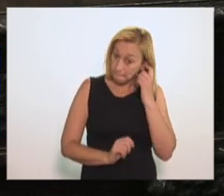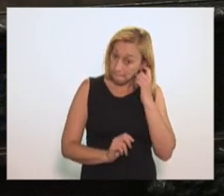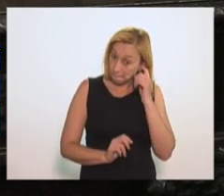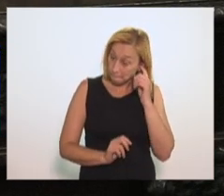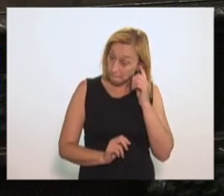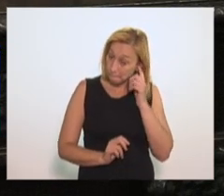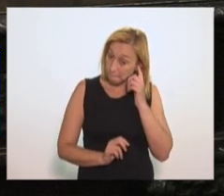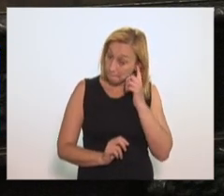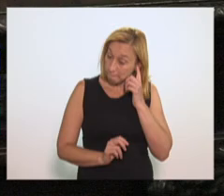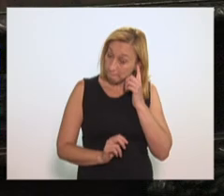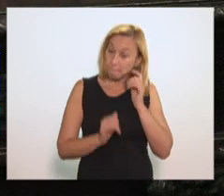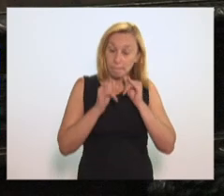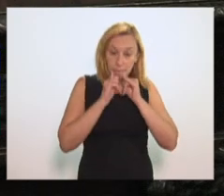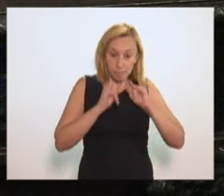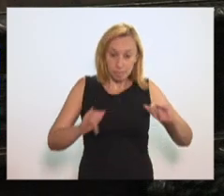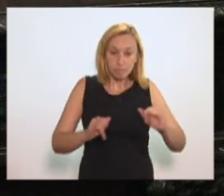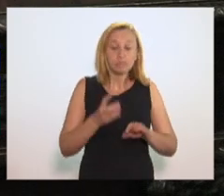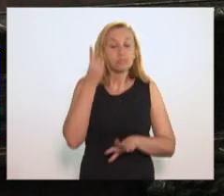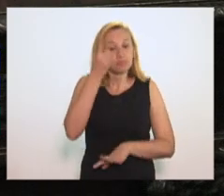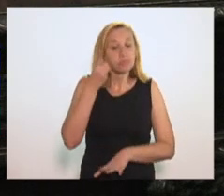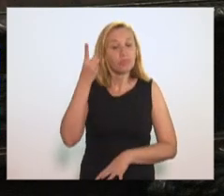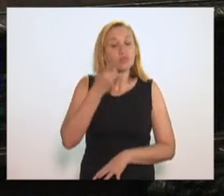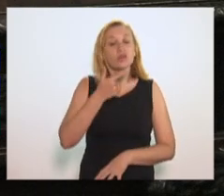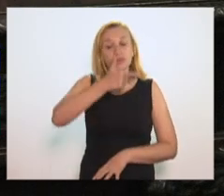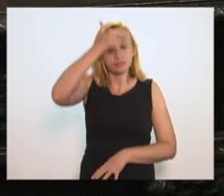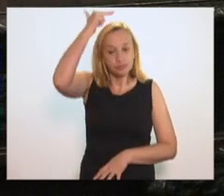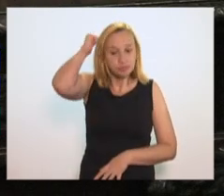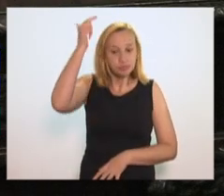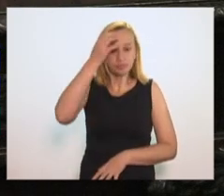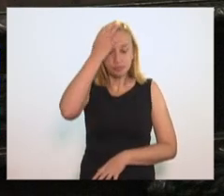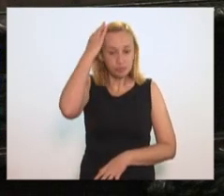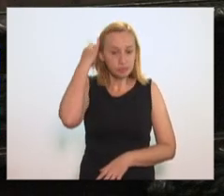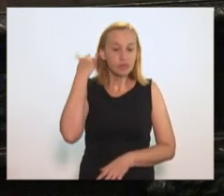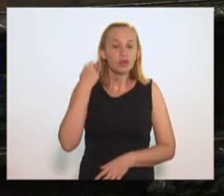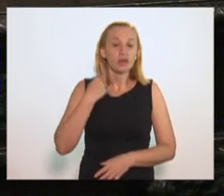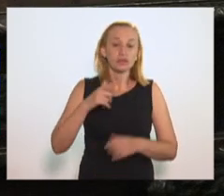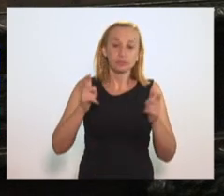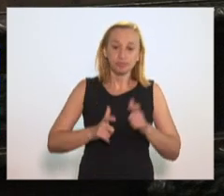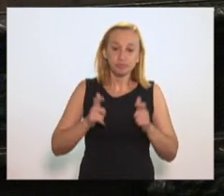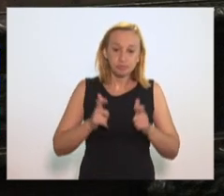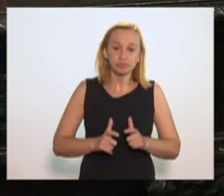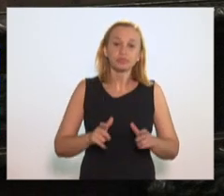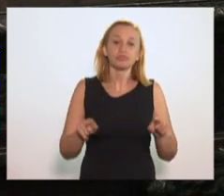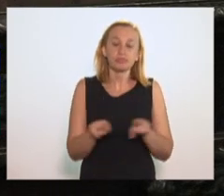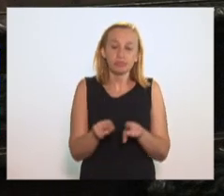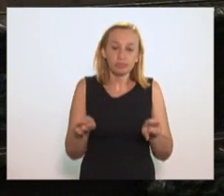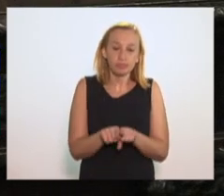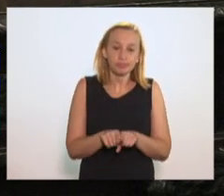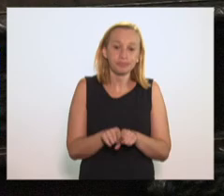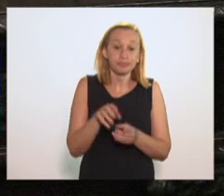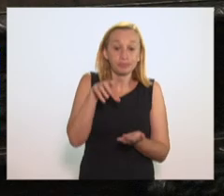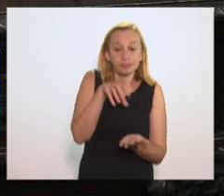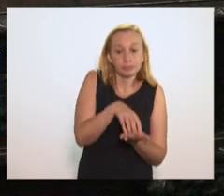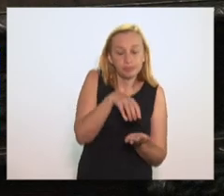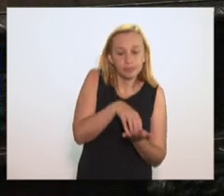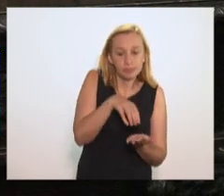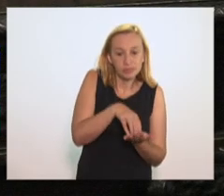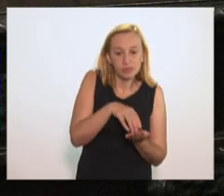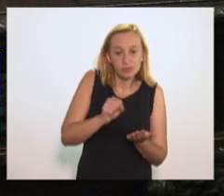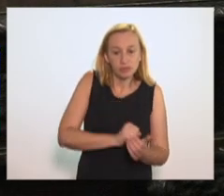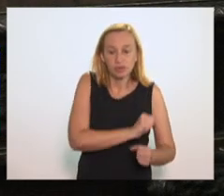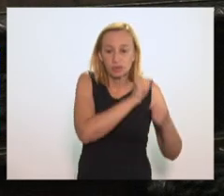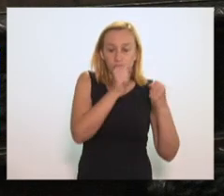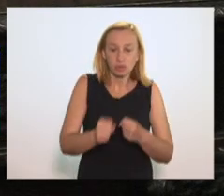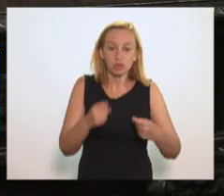evocação deputado Luiz Paulo a esse território que foi também um centro de poder